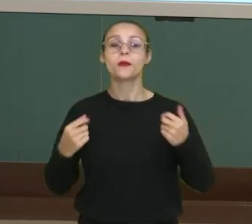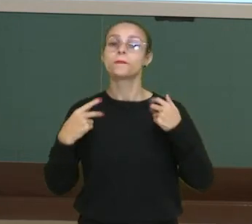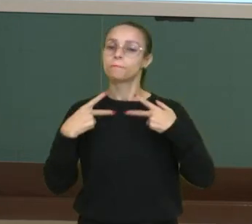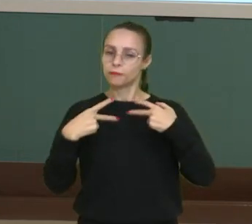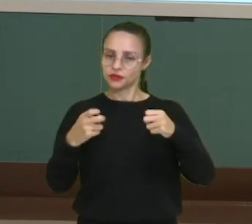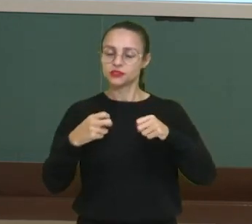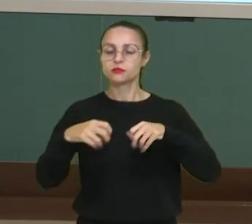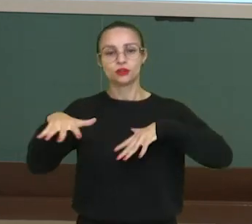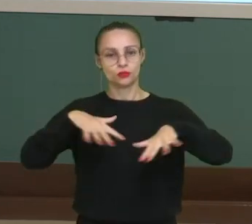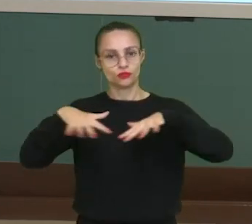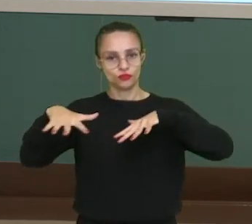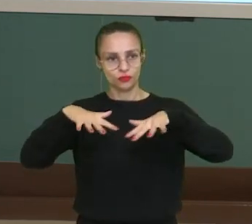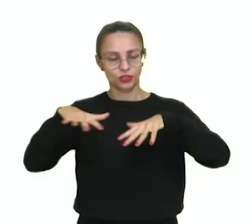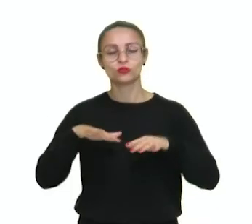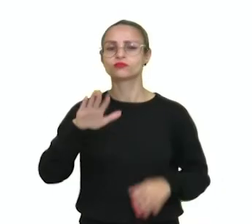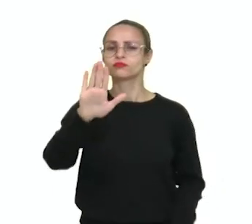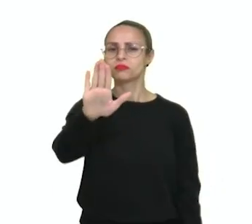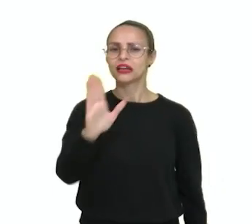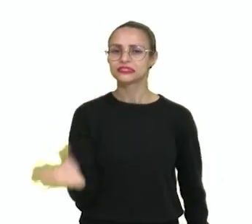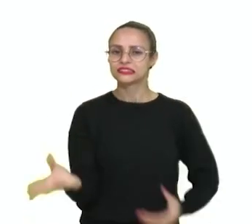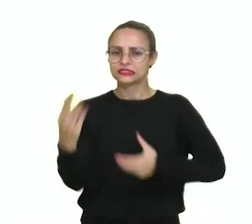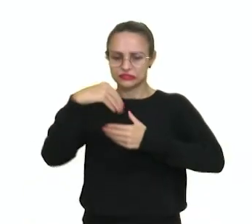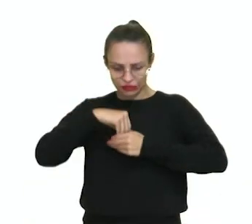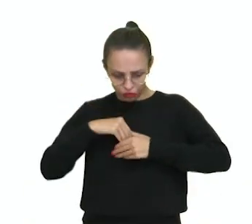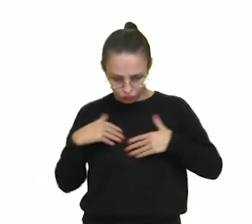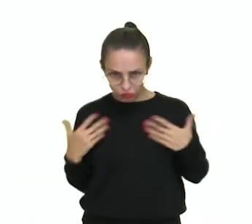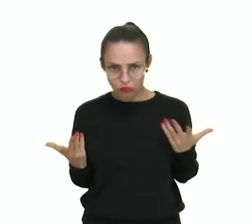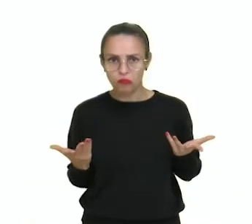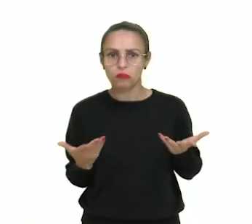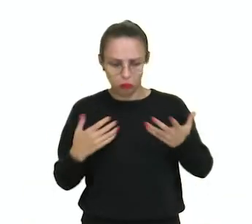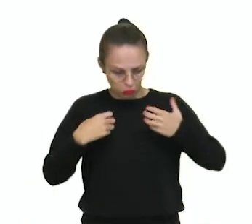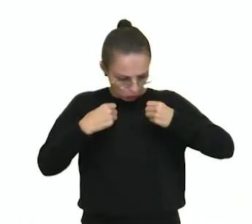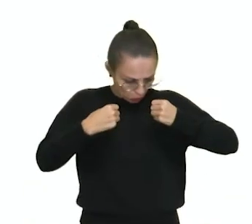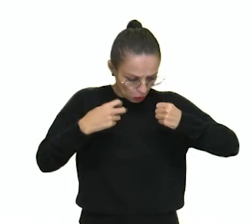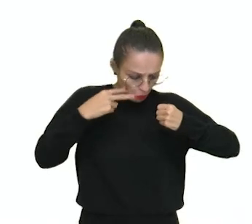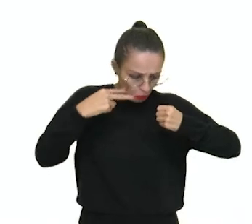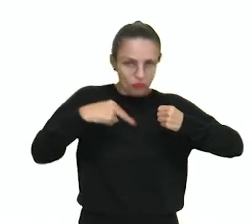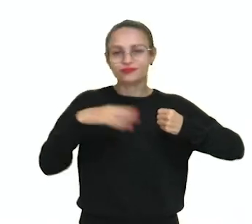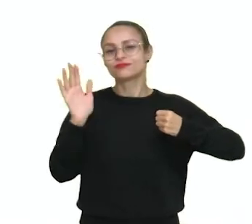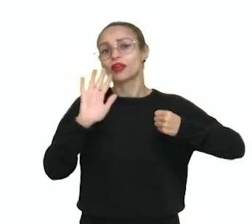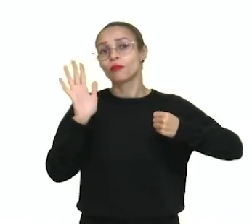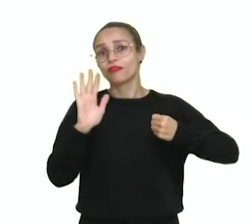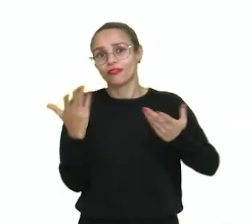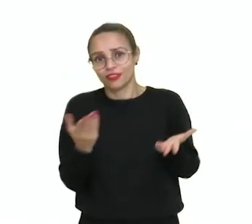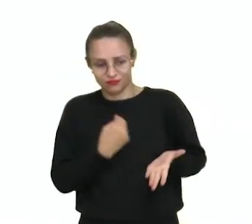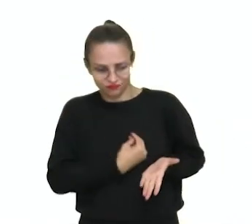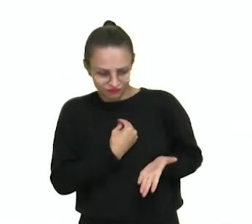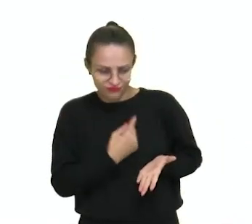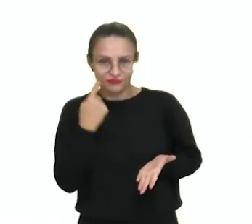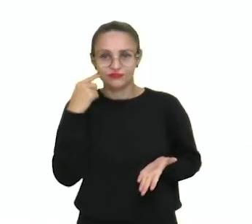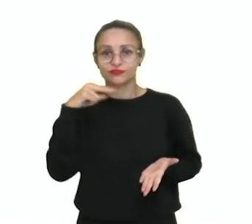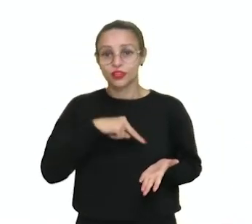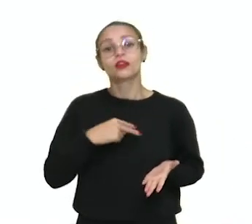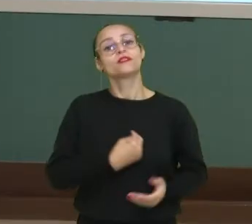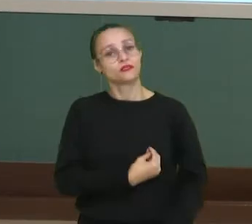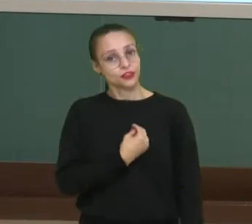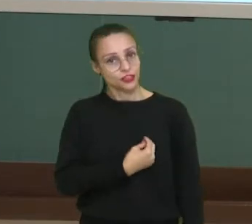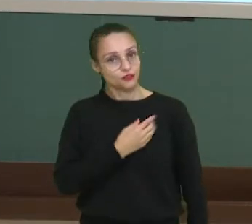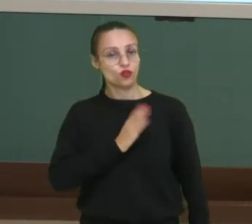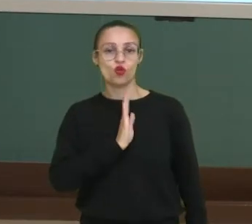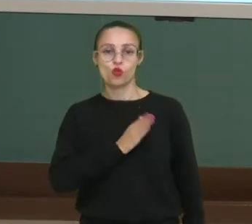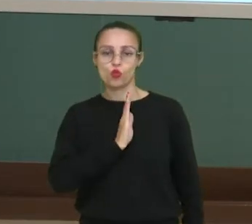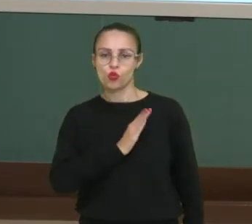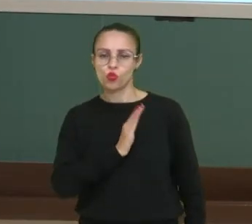perceberam o movimento. Mas internamente, o meu coração está batendo. Eu estou vivo. É um movimento que nós